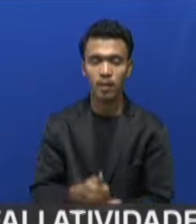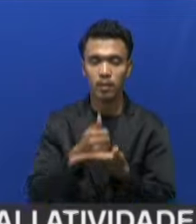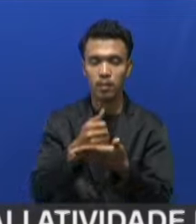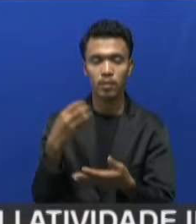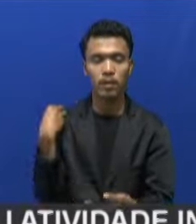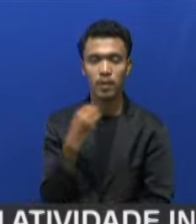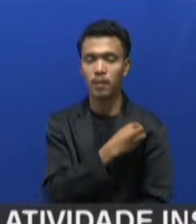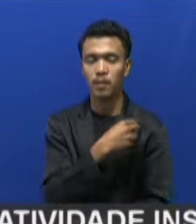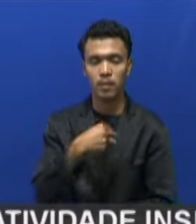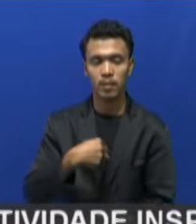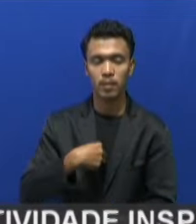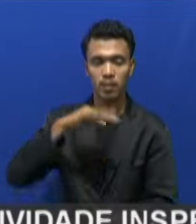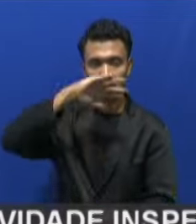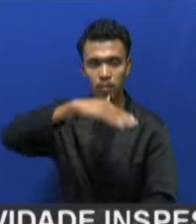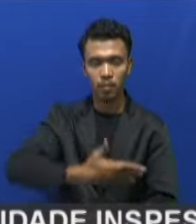amnyo ansira